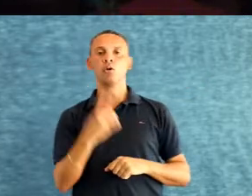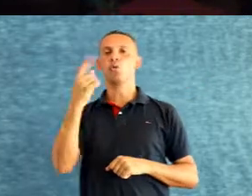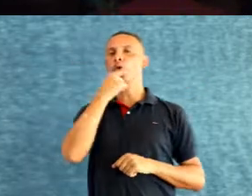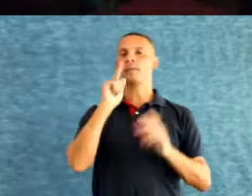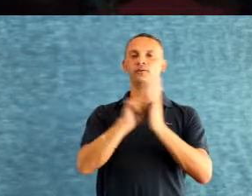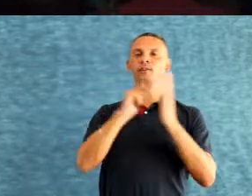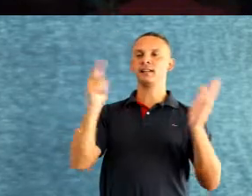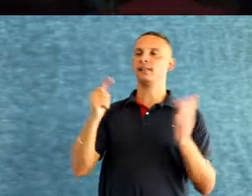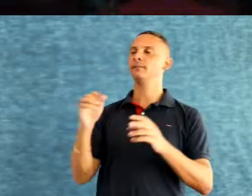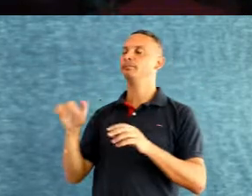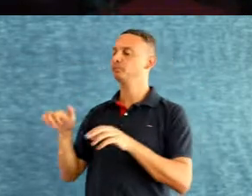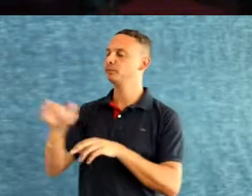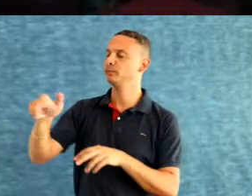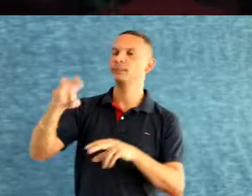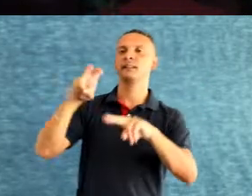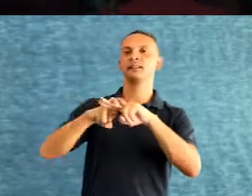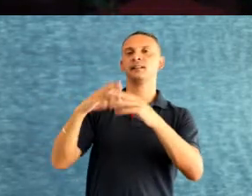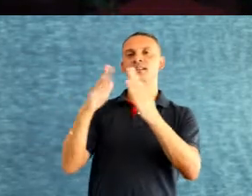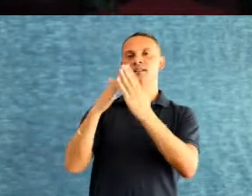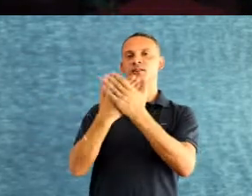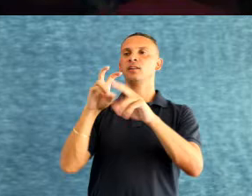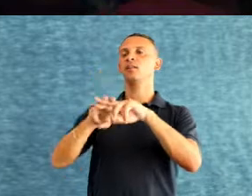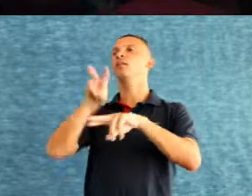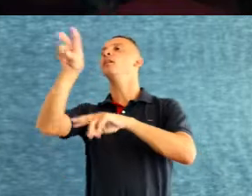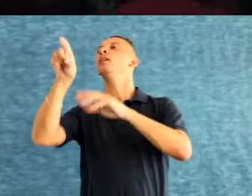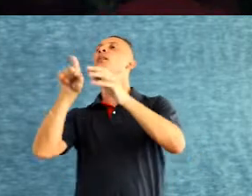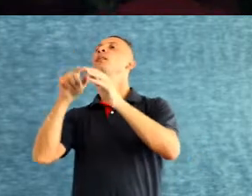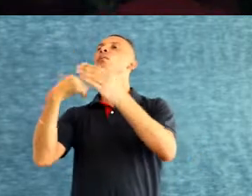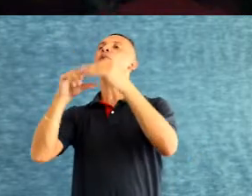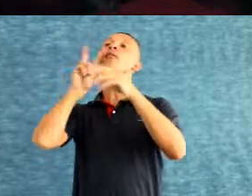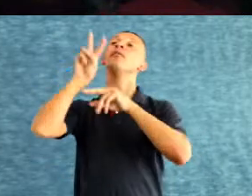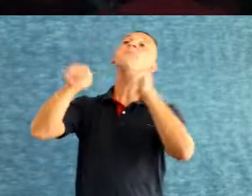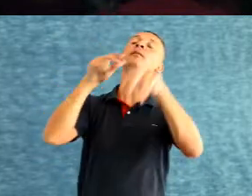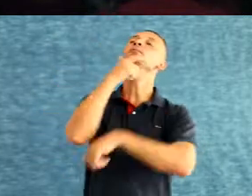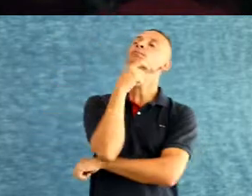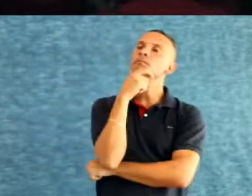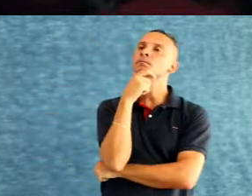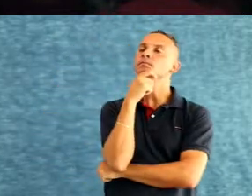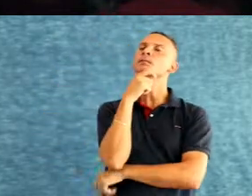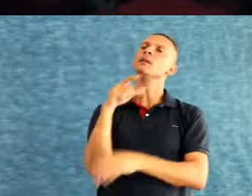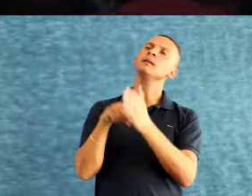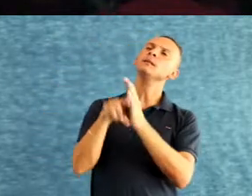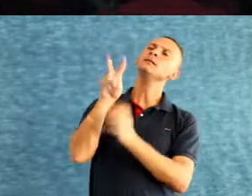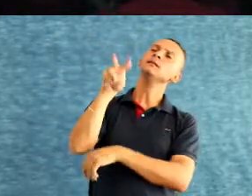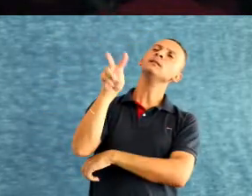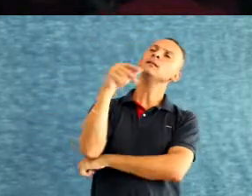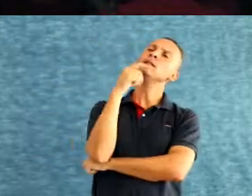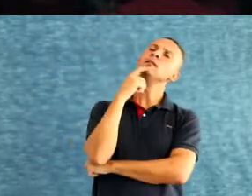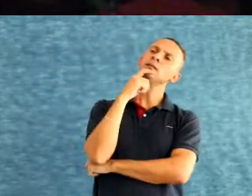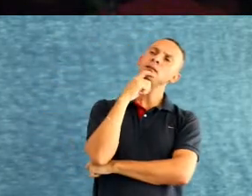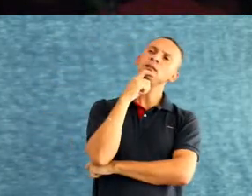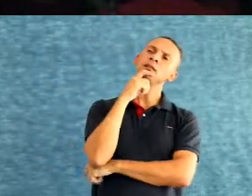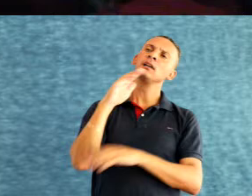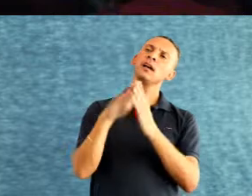que assistiu um desses, em 1847, assistiu a um desses exames públicos do Colégio de